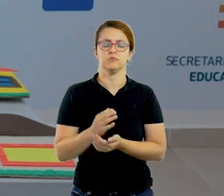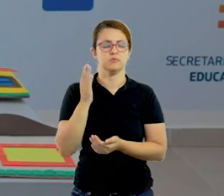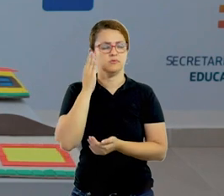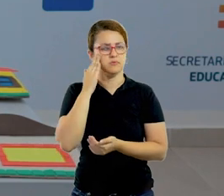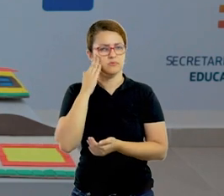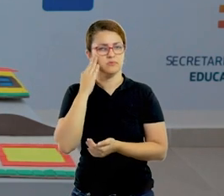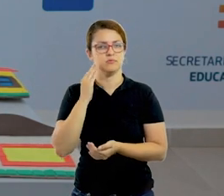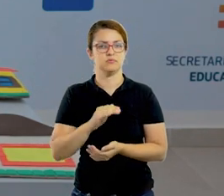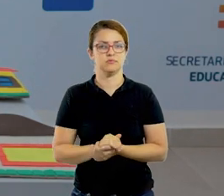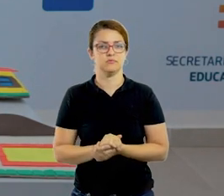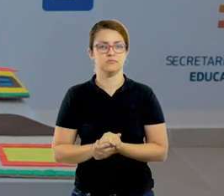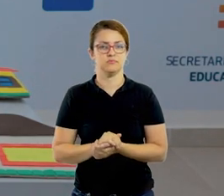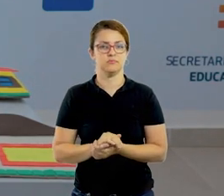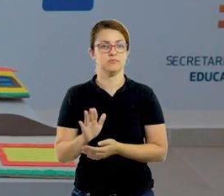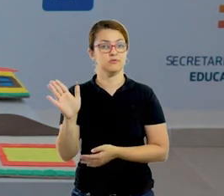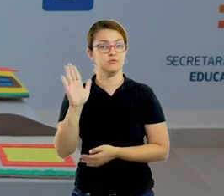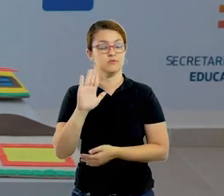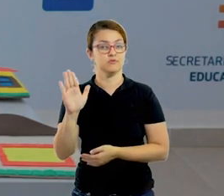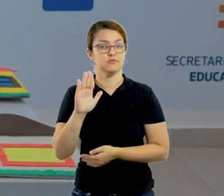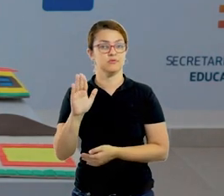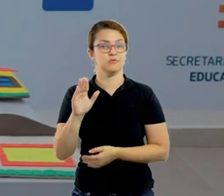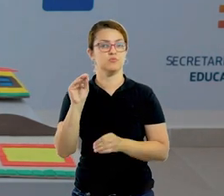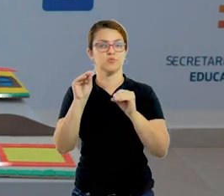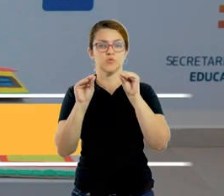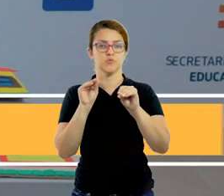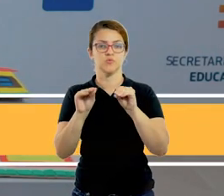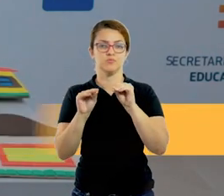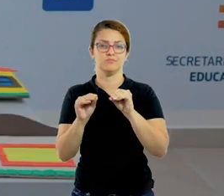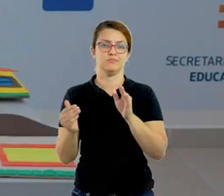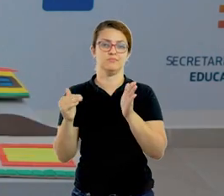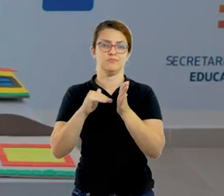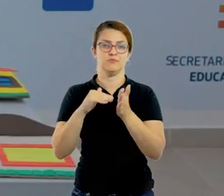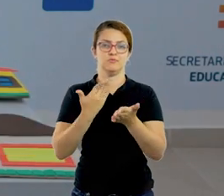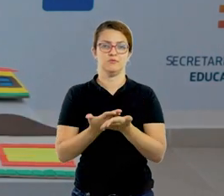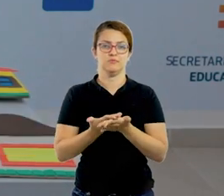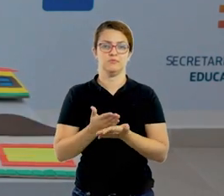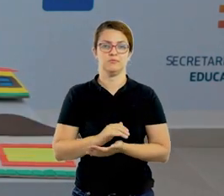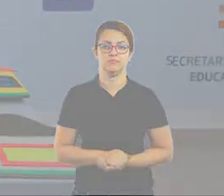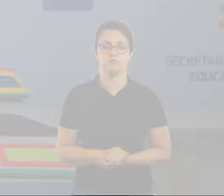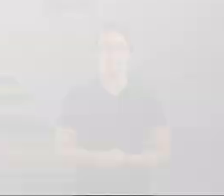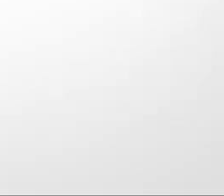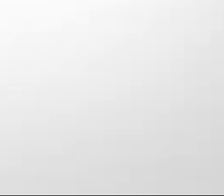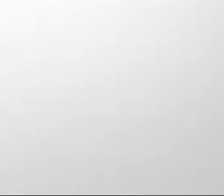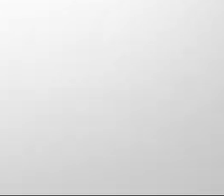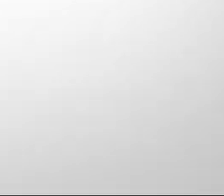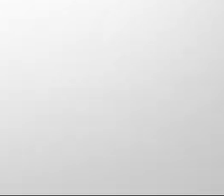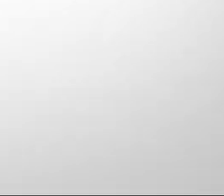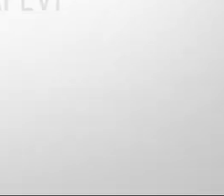reconhecimento do que a gente faz, tá bem? Um tchau, grande beijo para vocês e até a próxima!